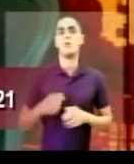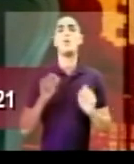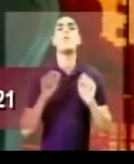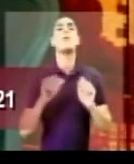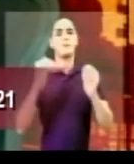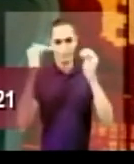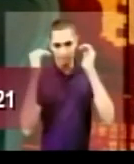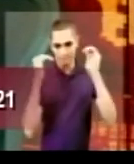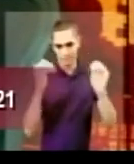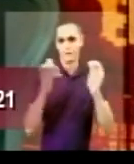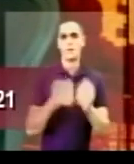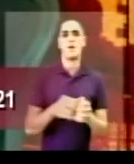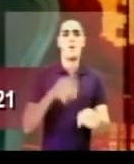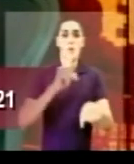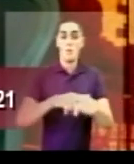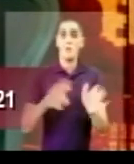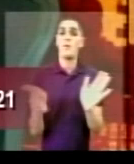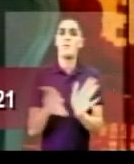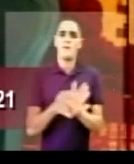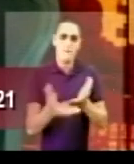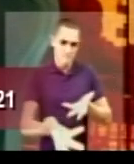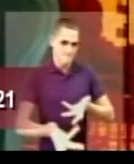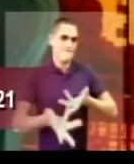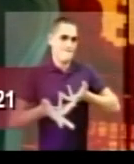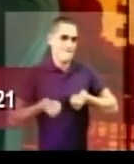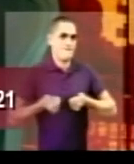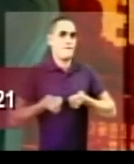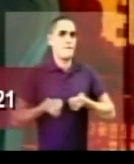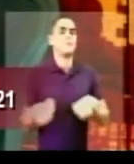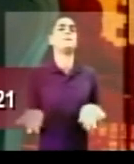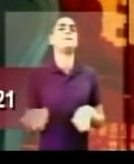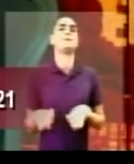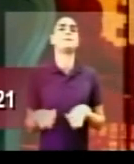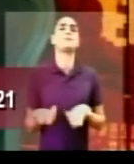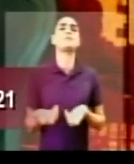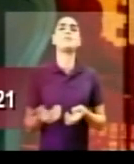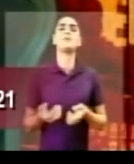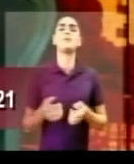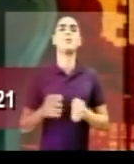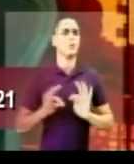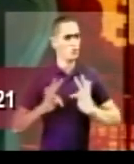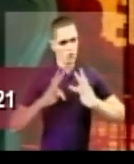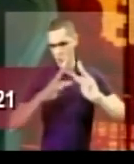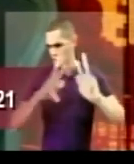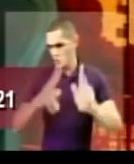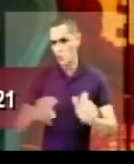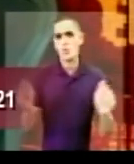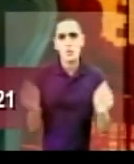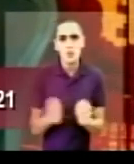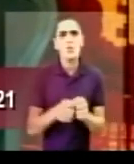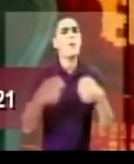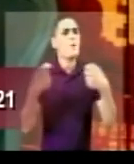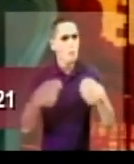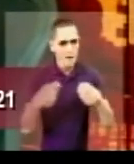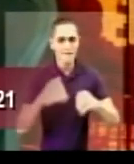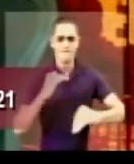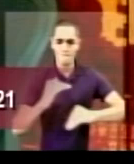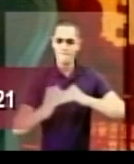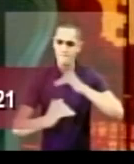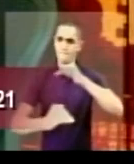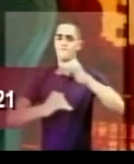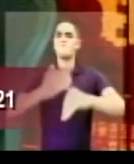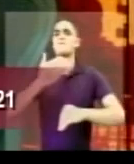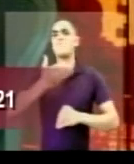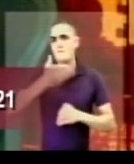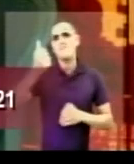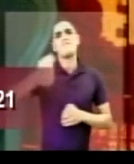um momento de acolhimento, é um momento onde, juntos, nós precisamos construir essa história,